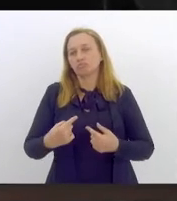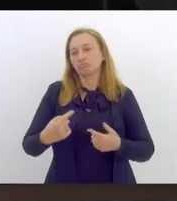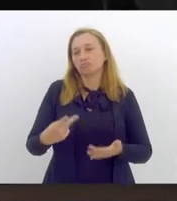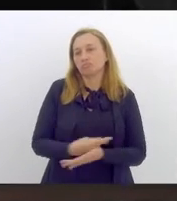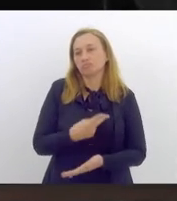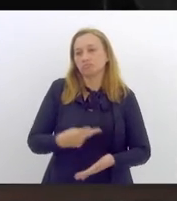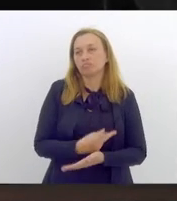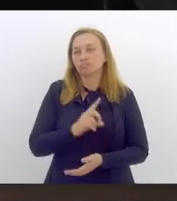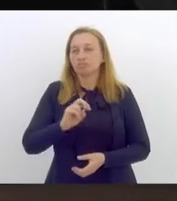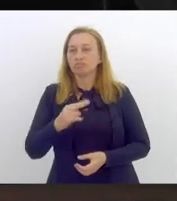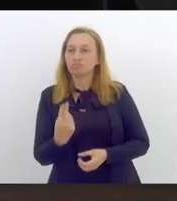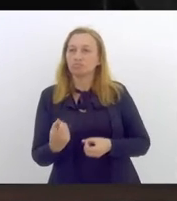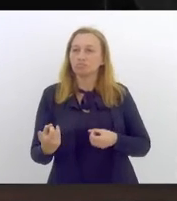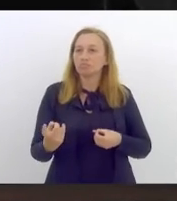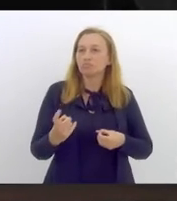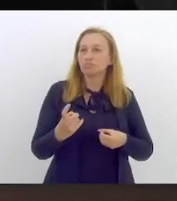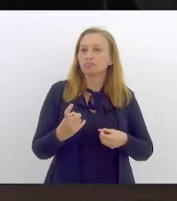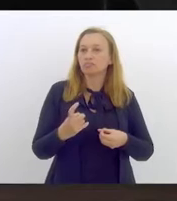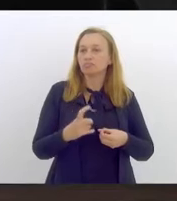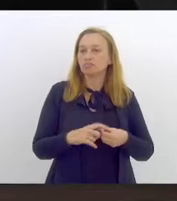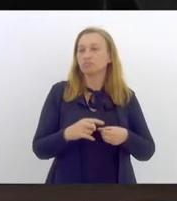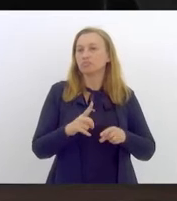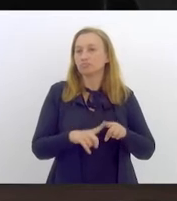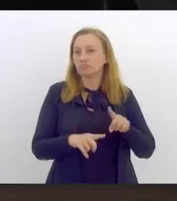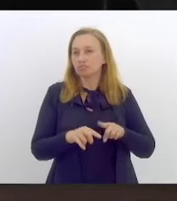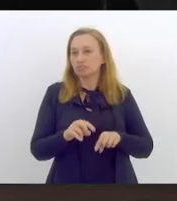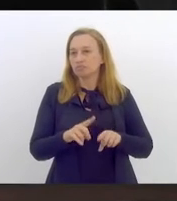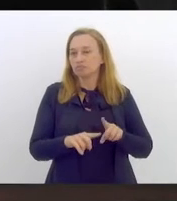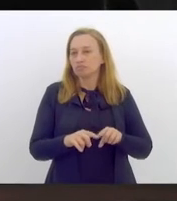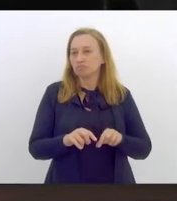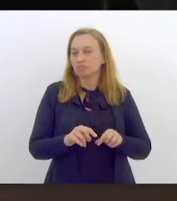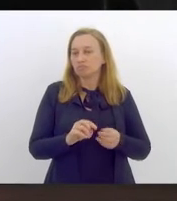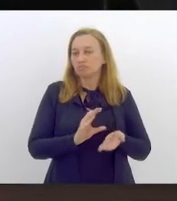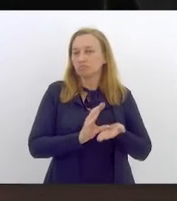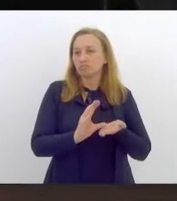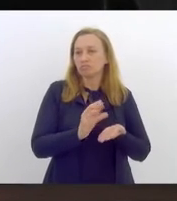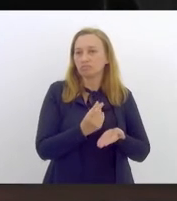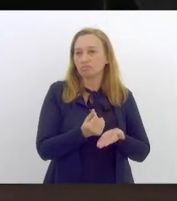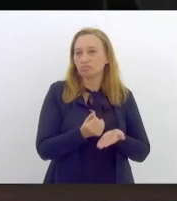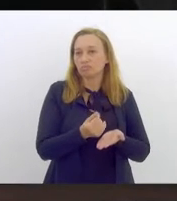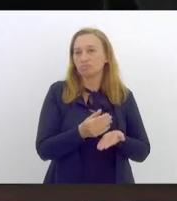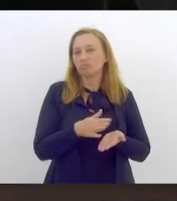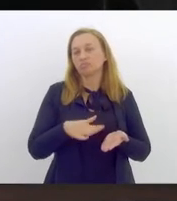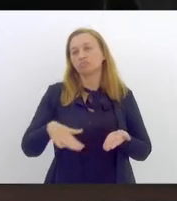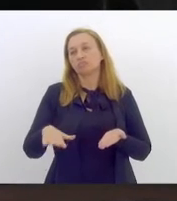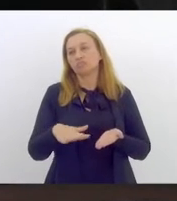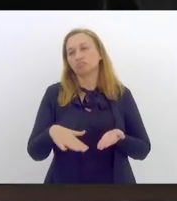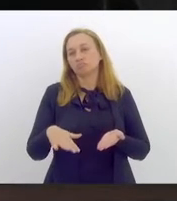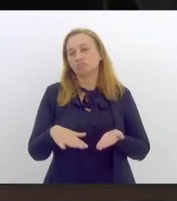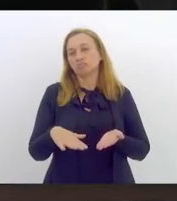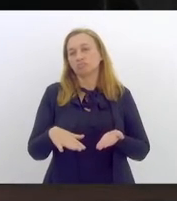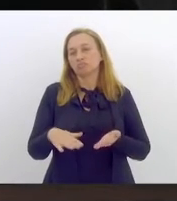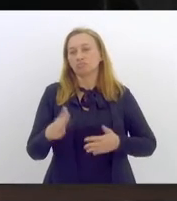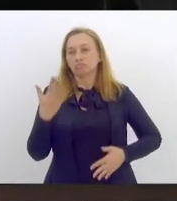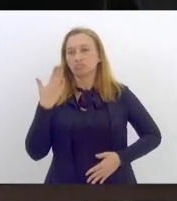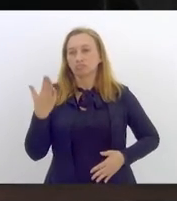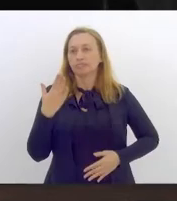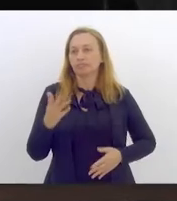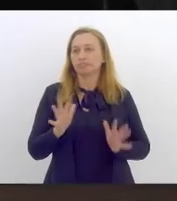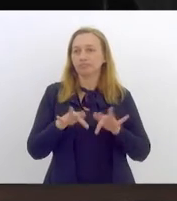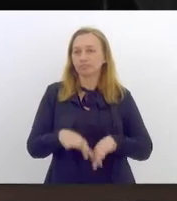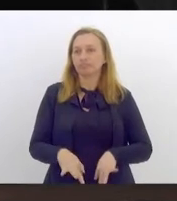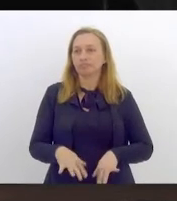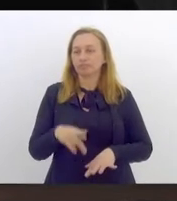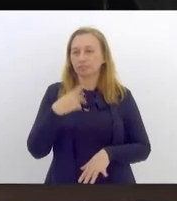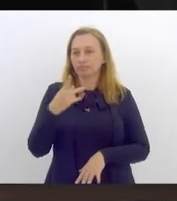os recursos que são apropriados pelas organizações criminosas. Portanto, eu encerro minha